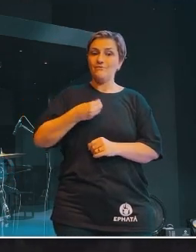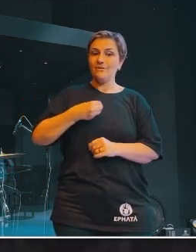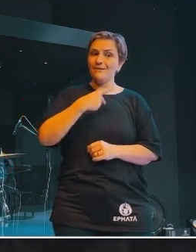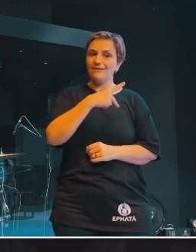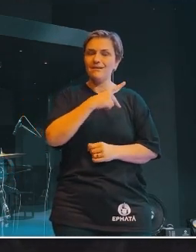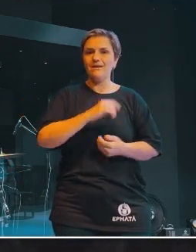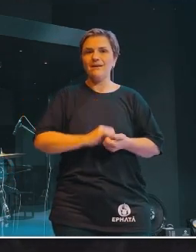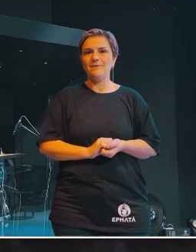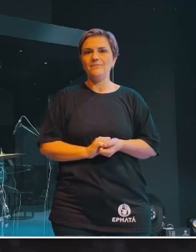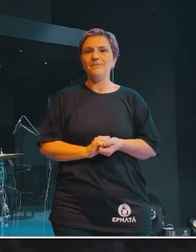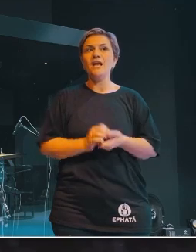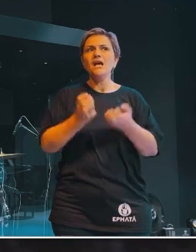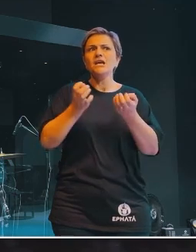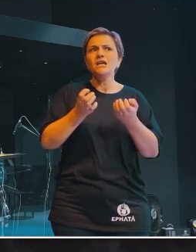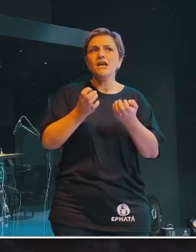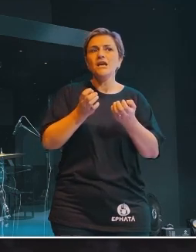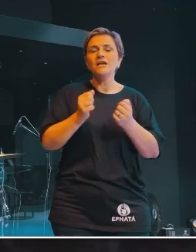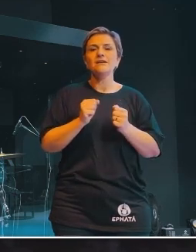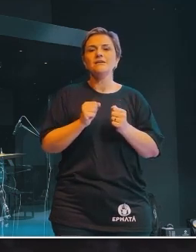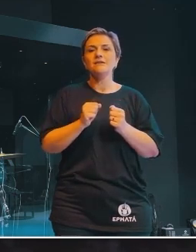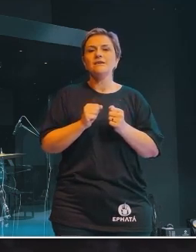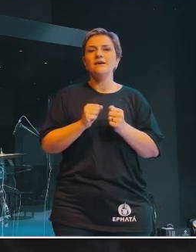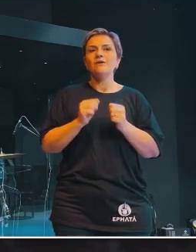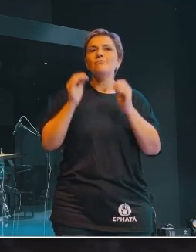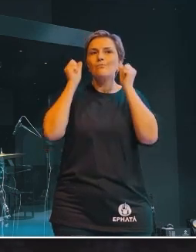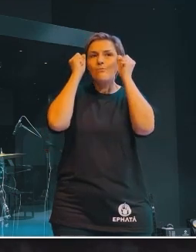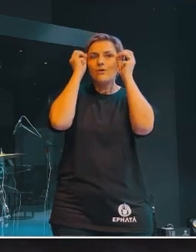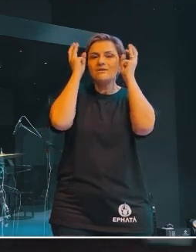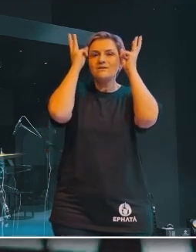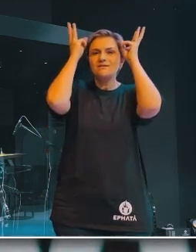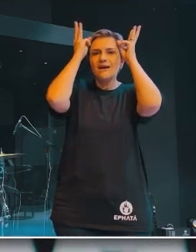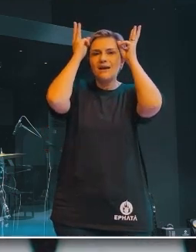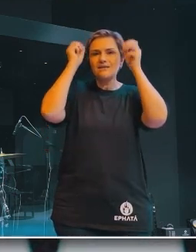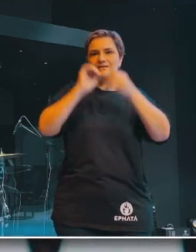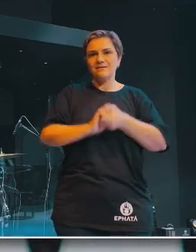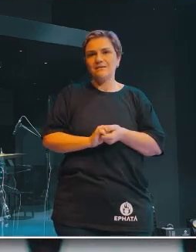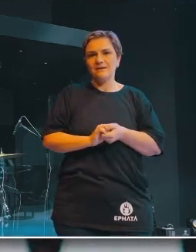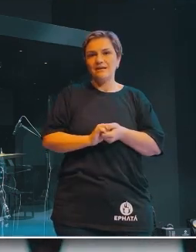seria Moisés se não houvesse uma guerra?